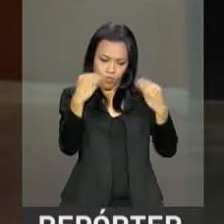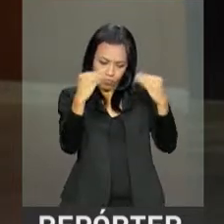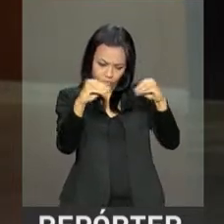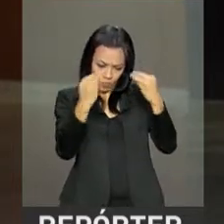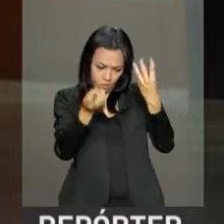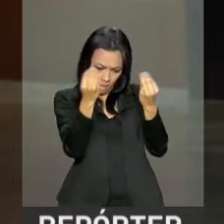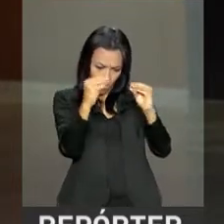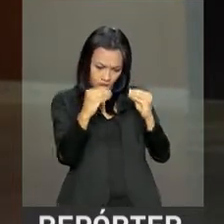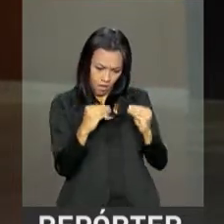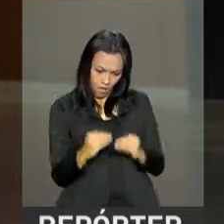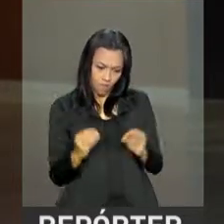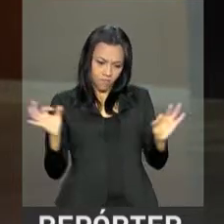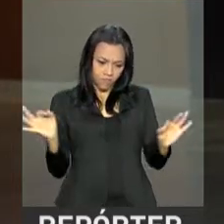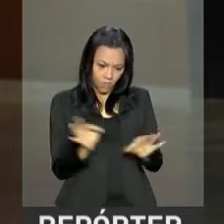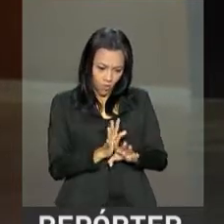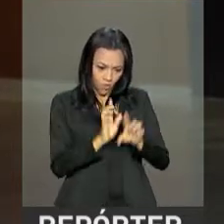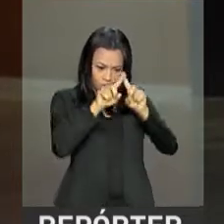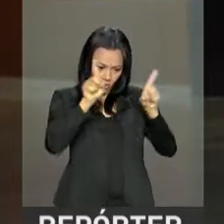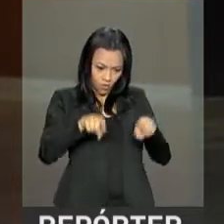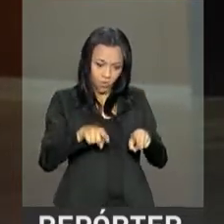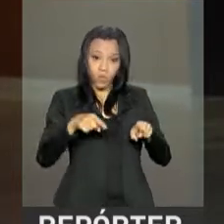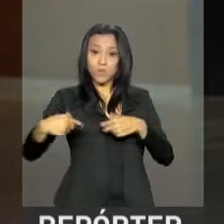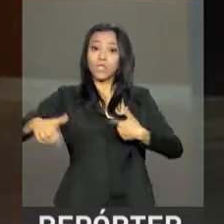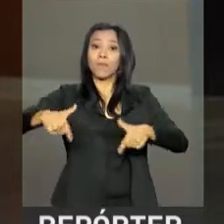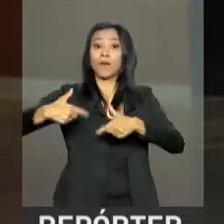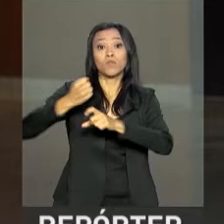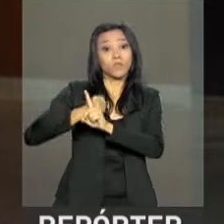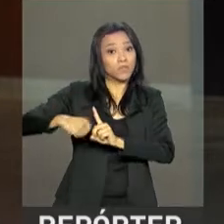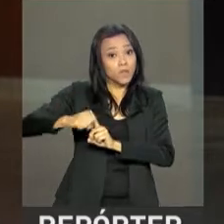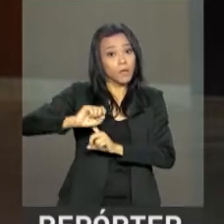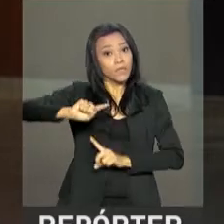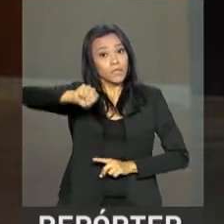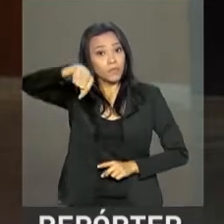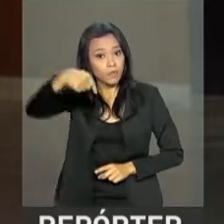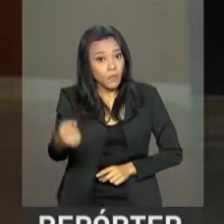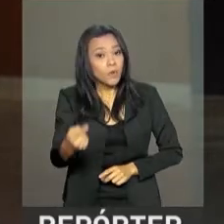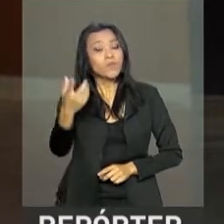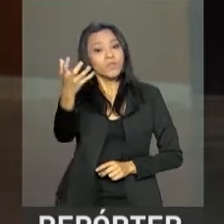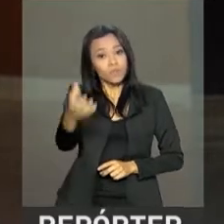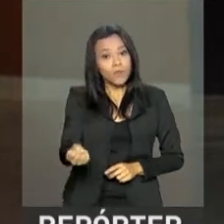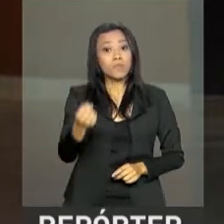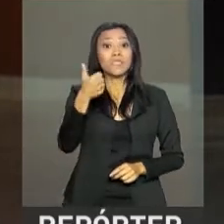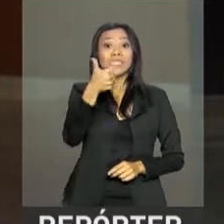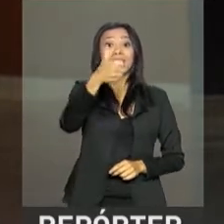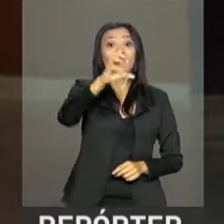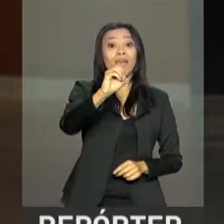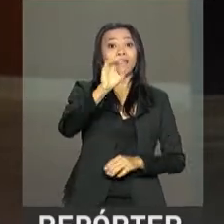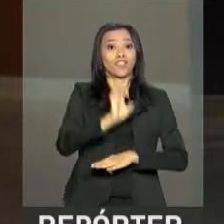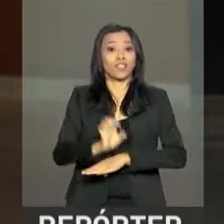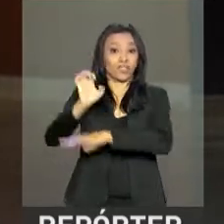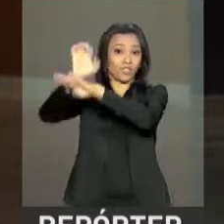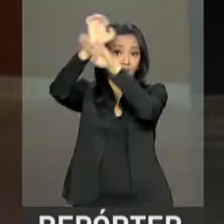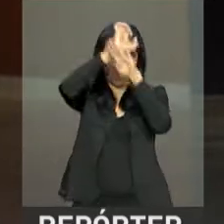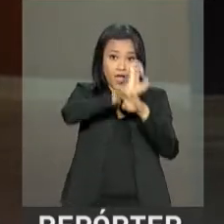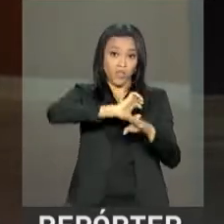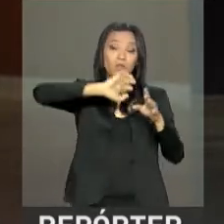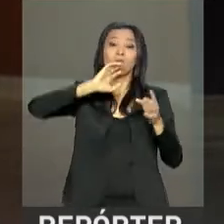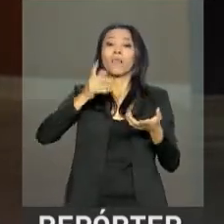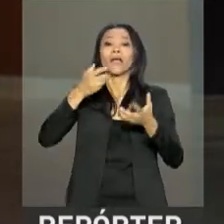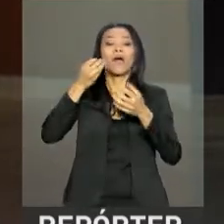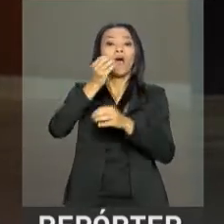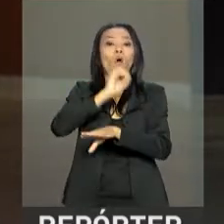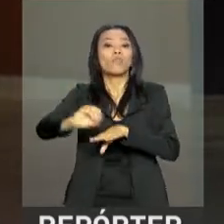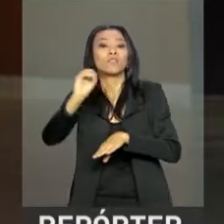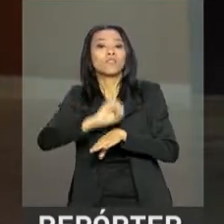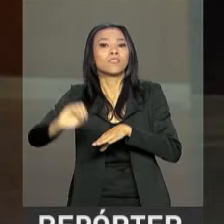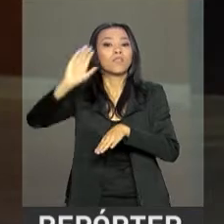técnicas para o trabalho social e posteriormente vamos trabalhar com dez estados para oficinas